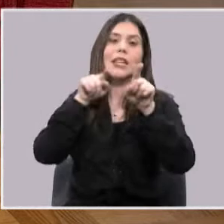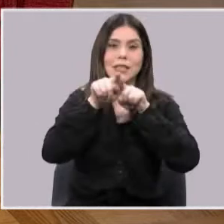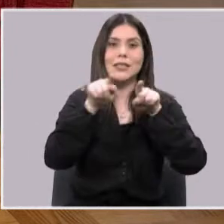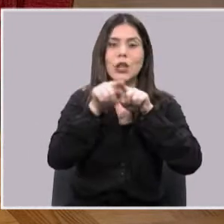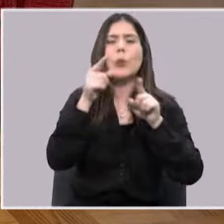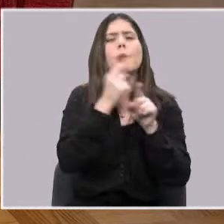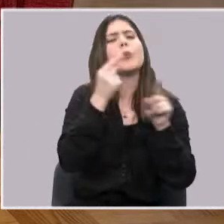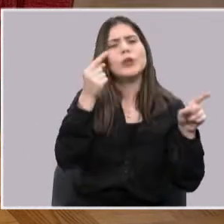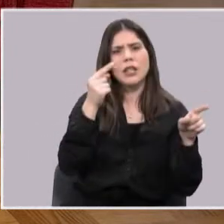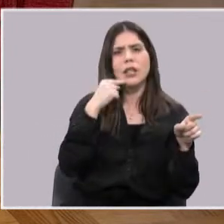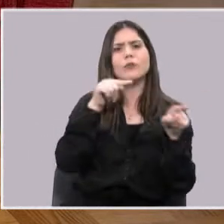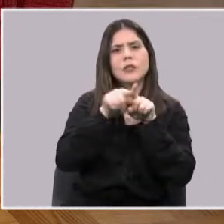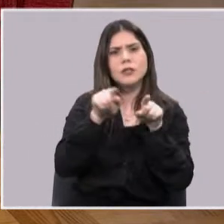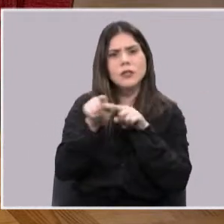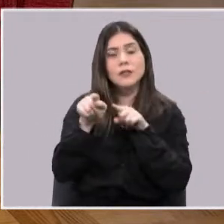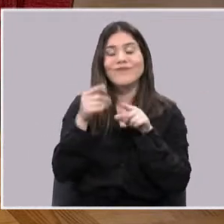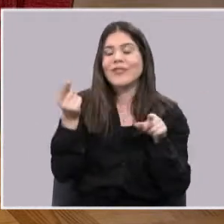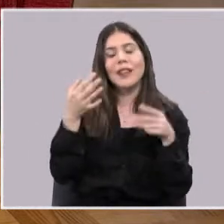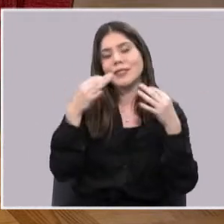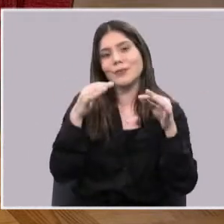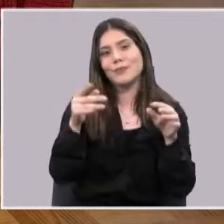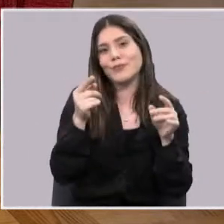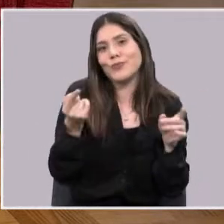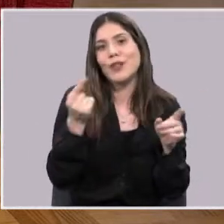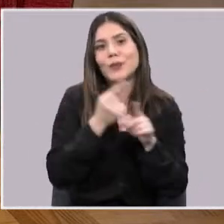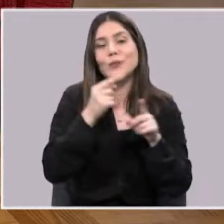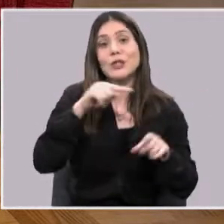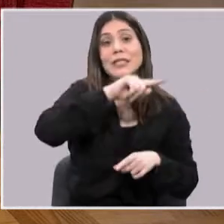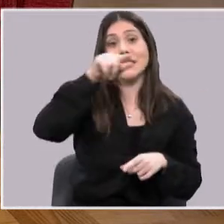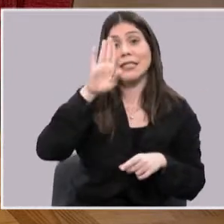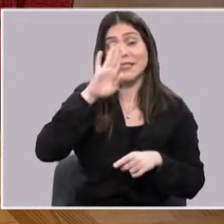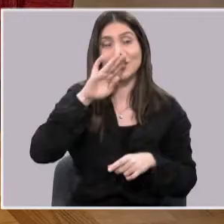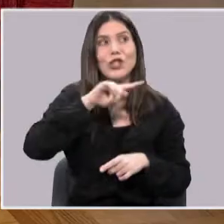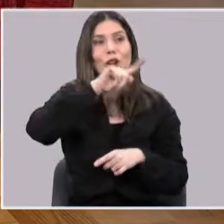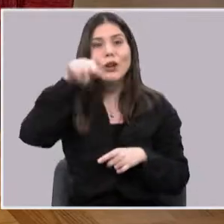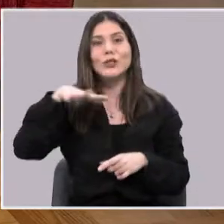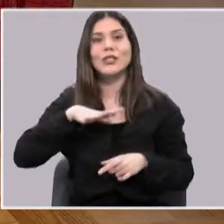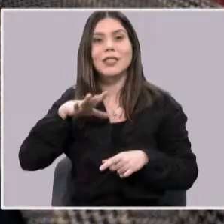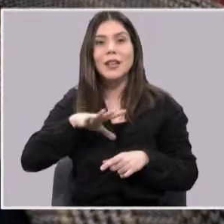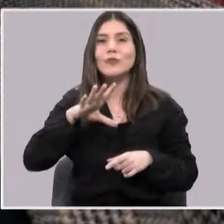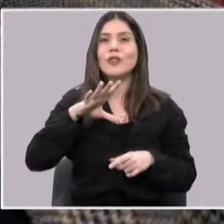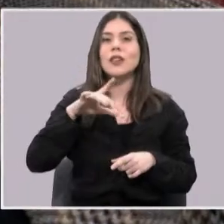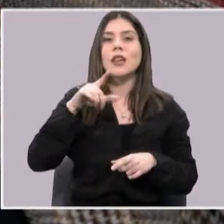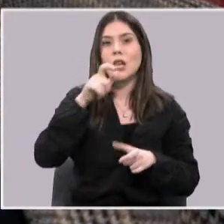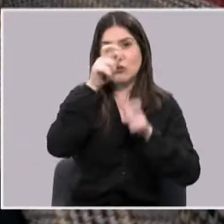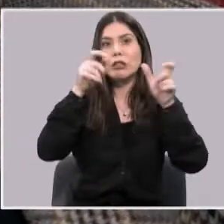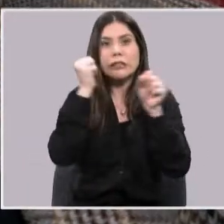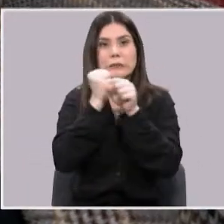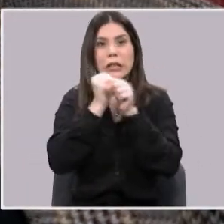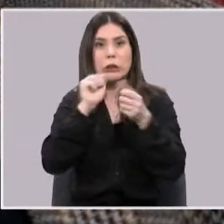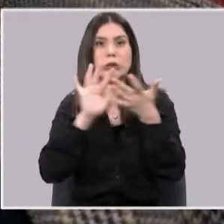na política. Porquê a política? Por um motivo muito simples, porque se nós queremos tornar o